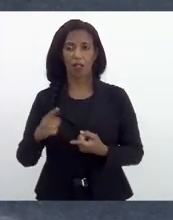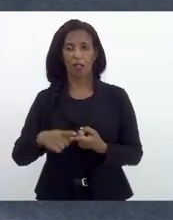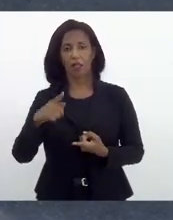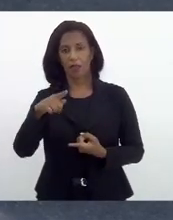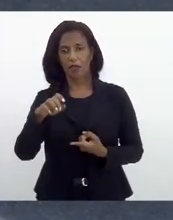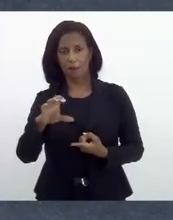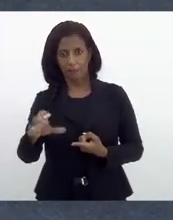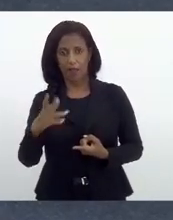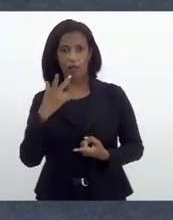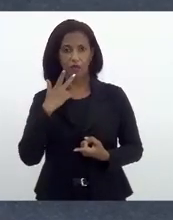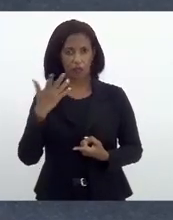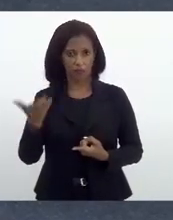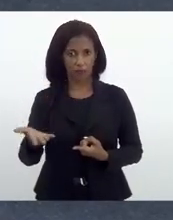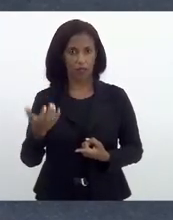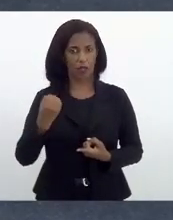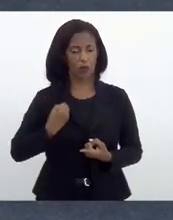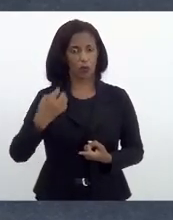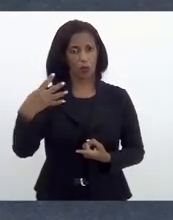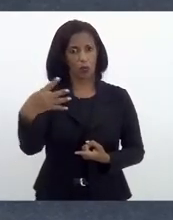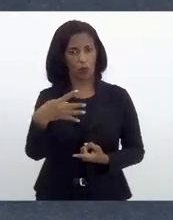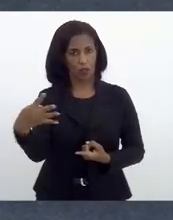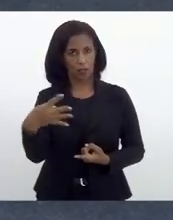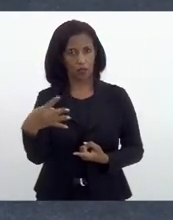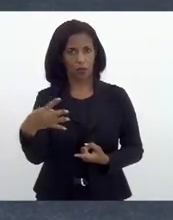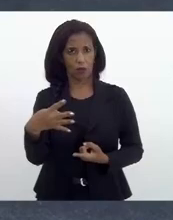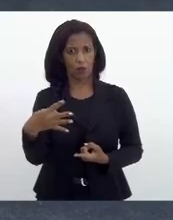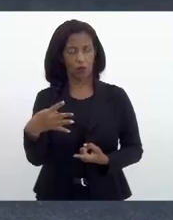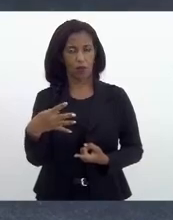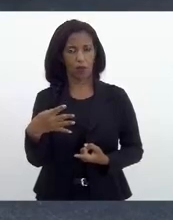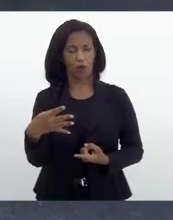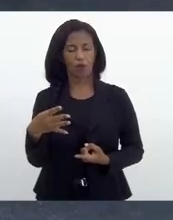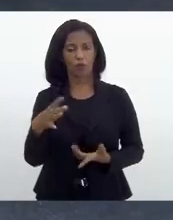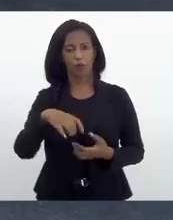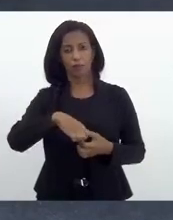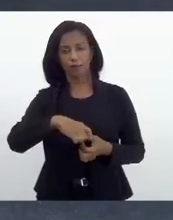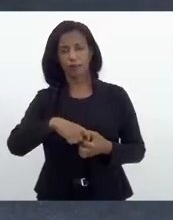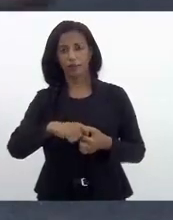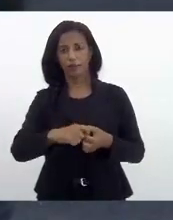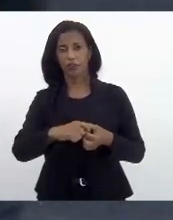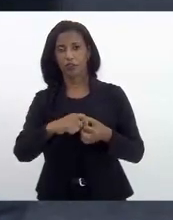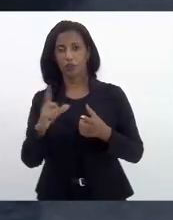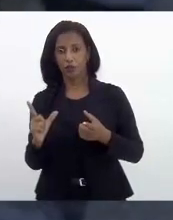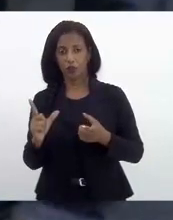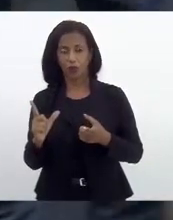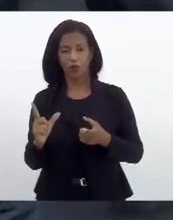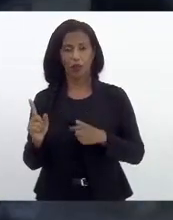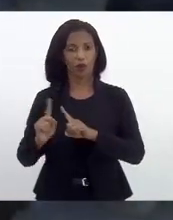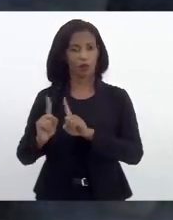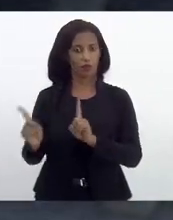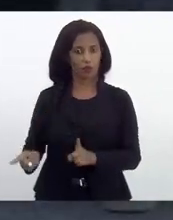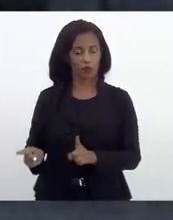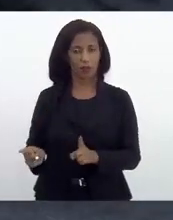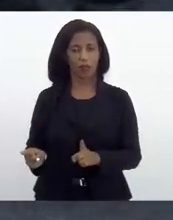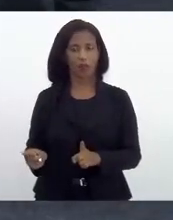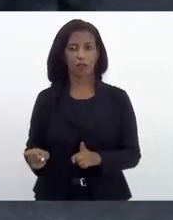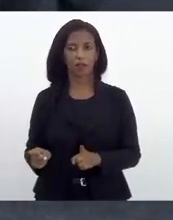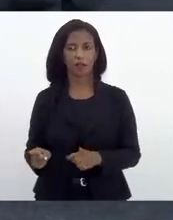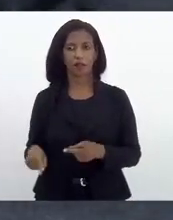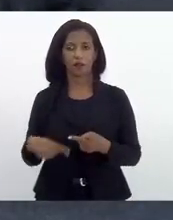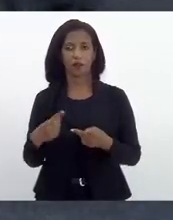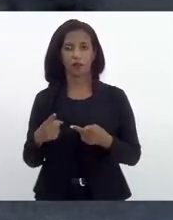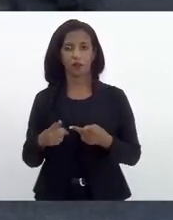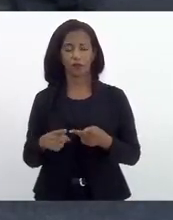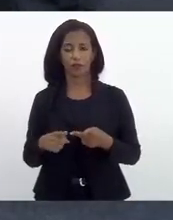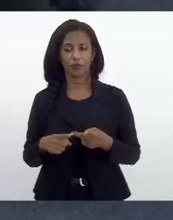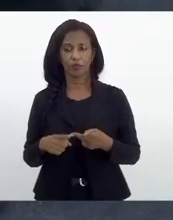PEC que eu já falei que é um número 44 sobre a desvinculação desvinculação do servidor um ao